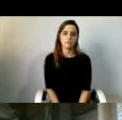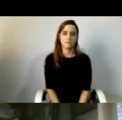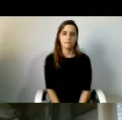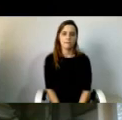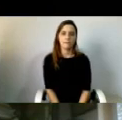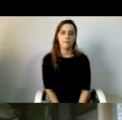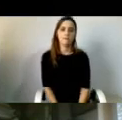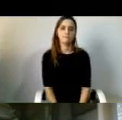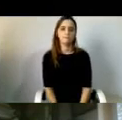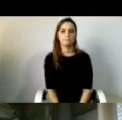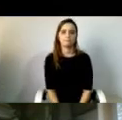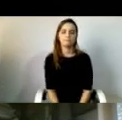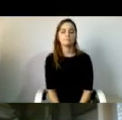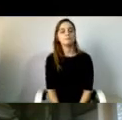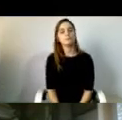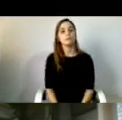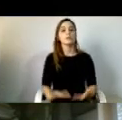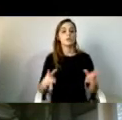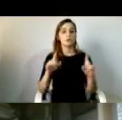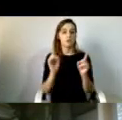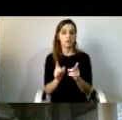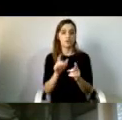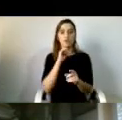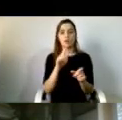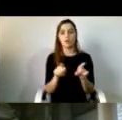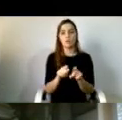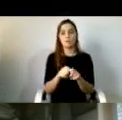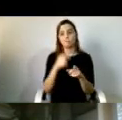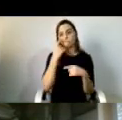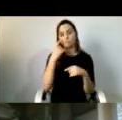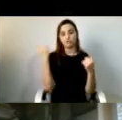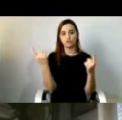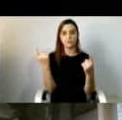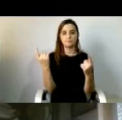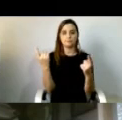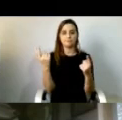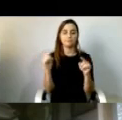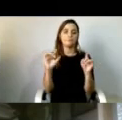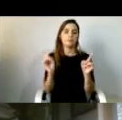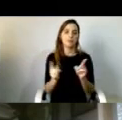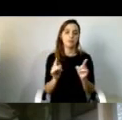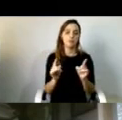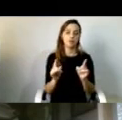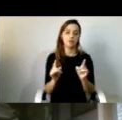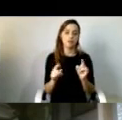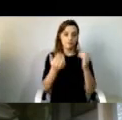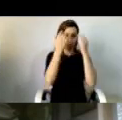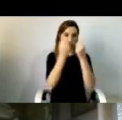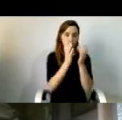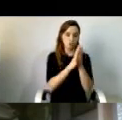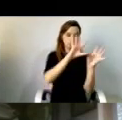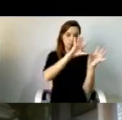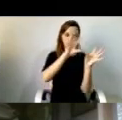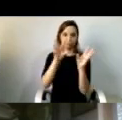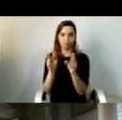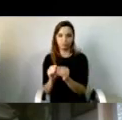Portanto, em síntese, para trazer aqui um retrato mais sintético de todos estes dados, o que nós percebemos